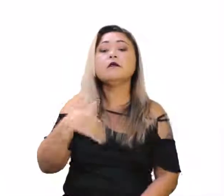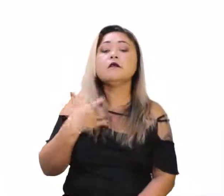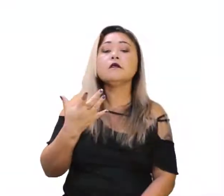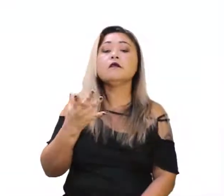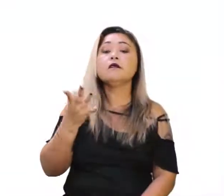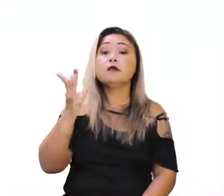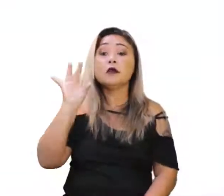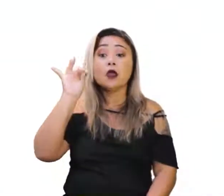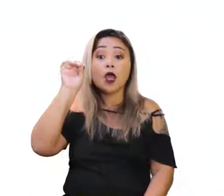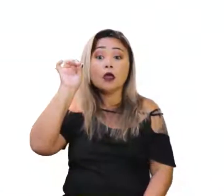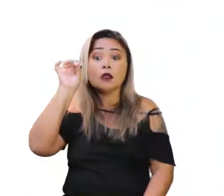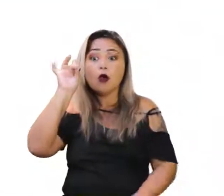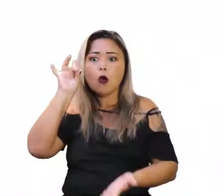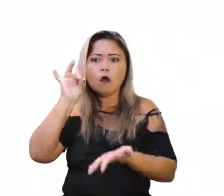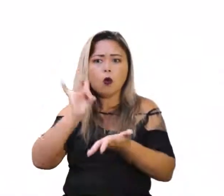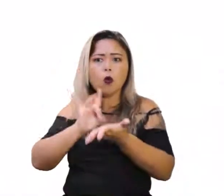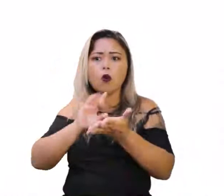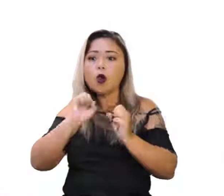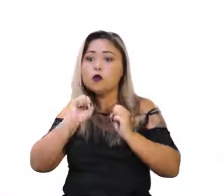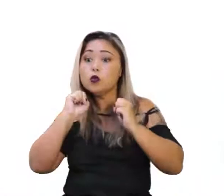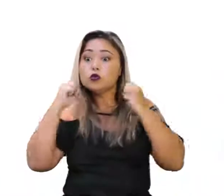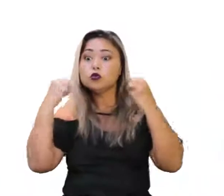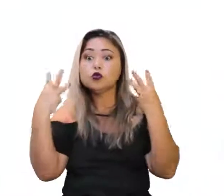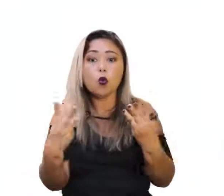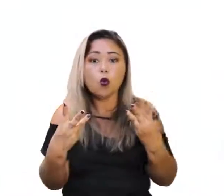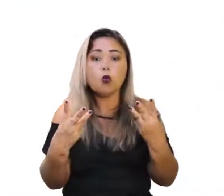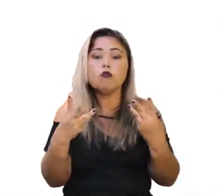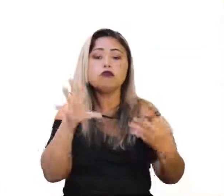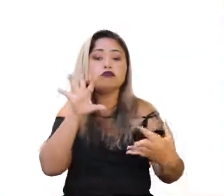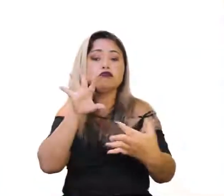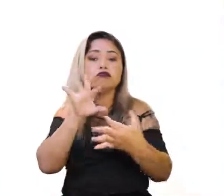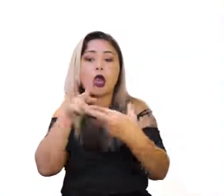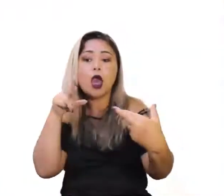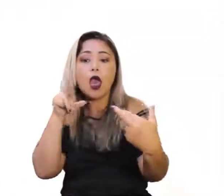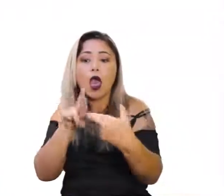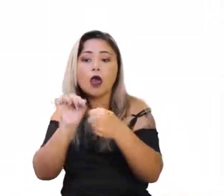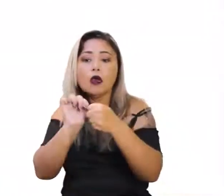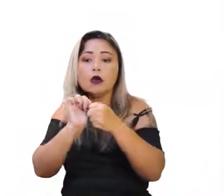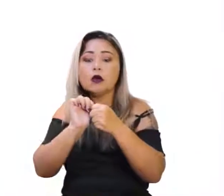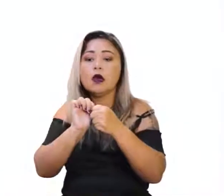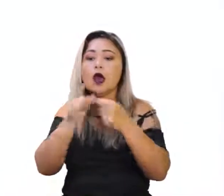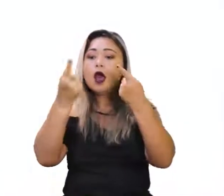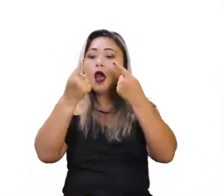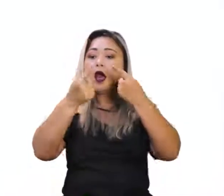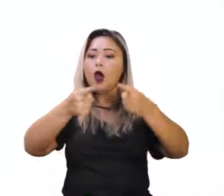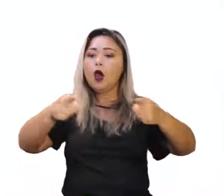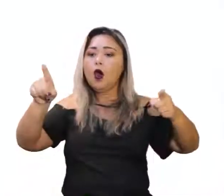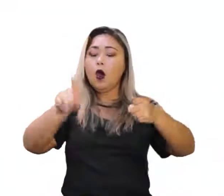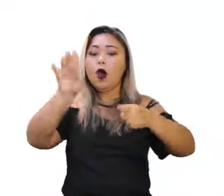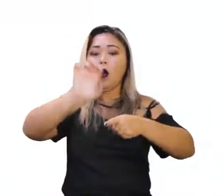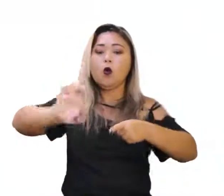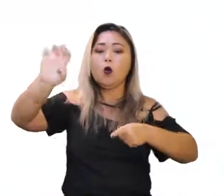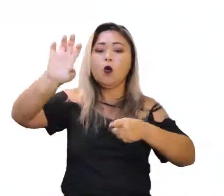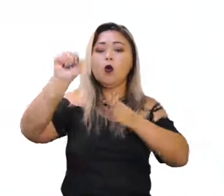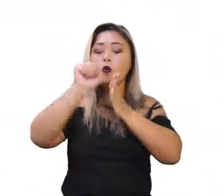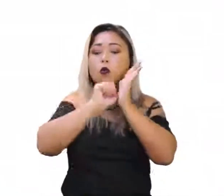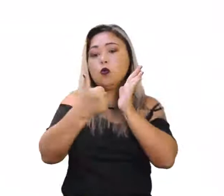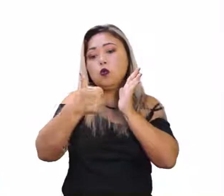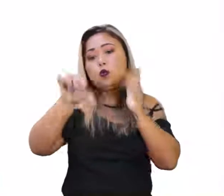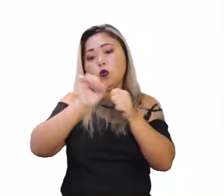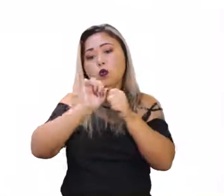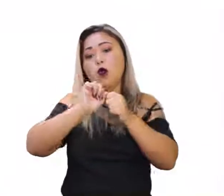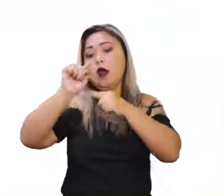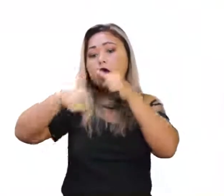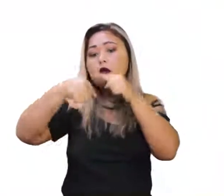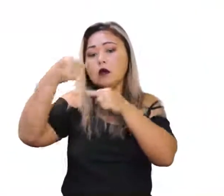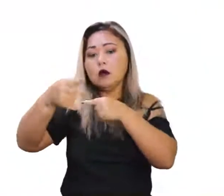a originalidade dos seus shows tem relação com a ópera europeia do século XIX, a partir da manutenção